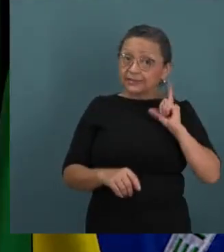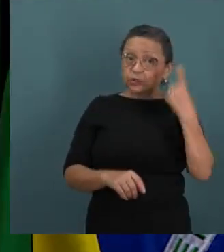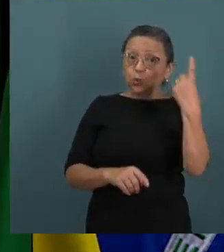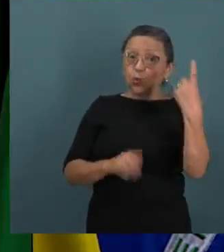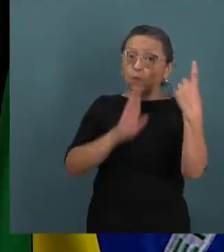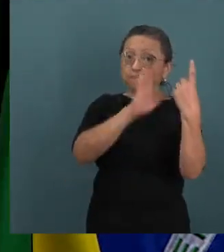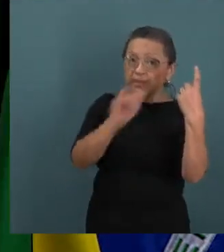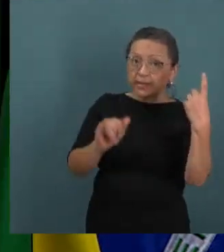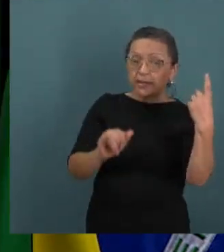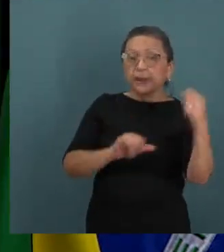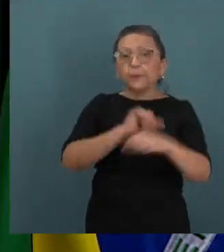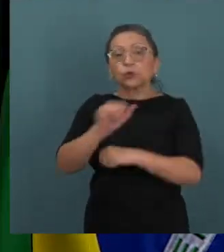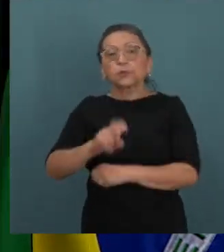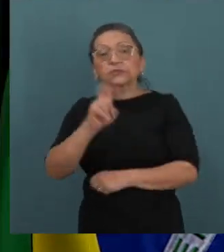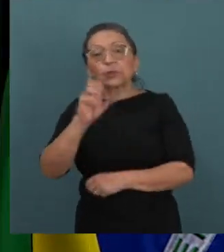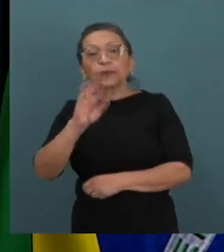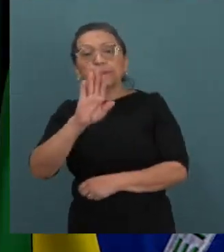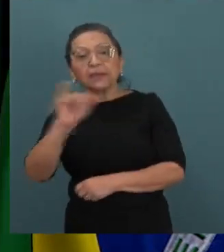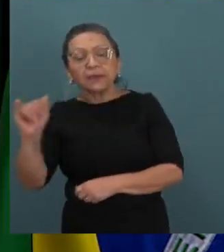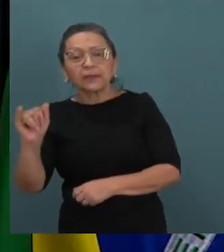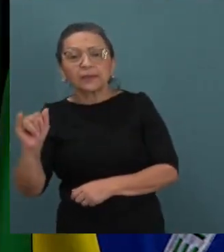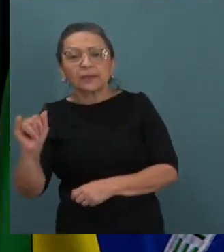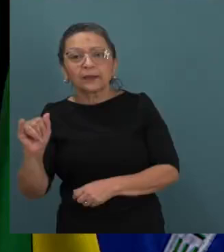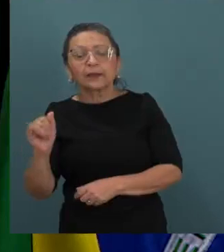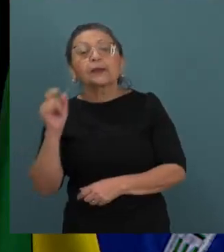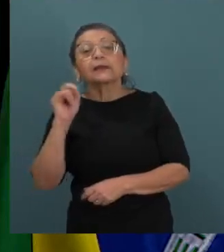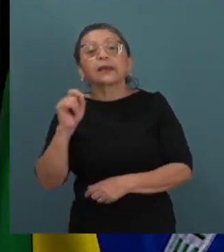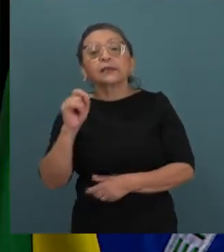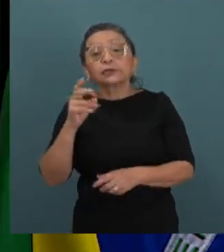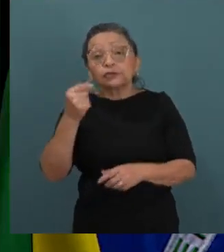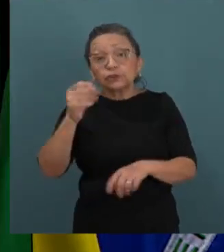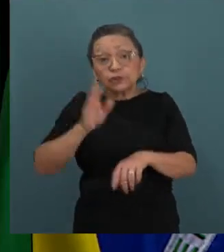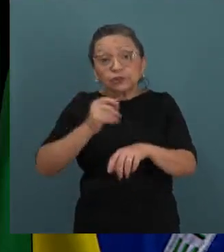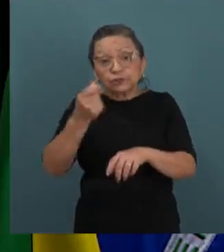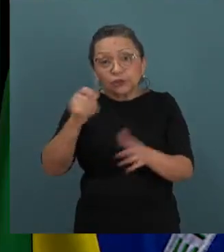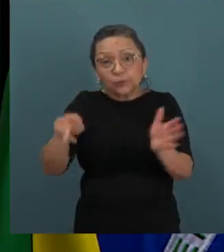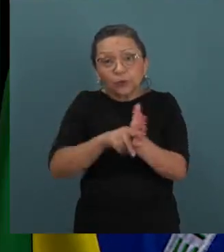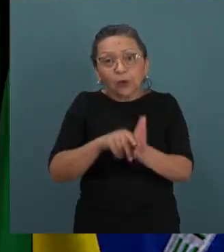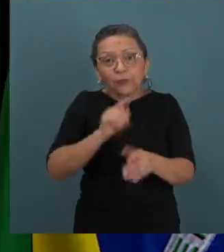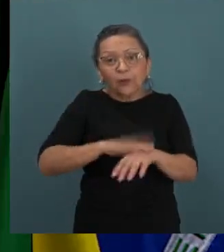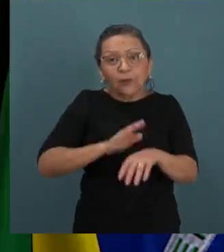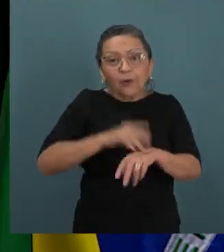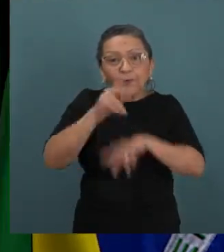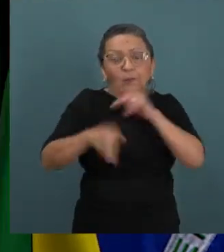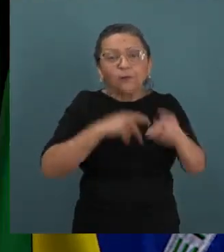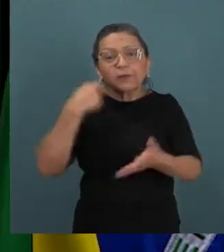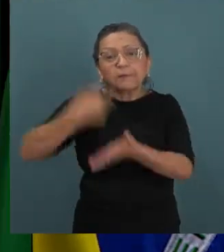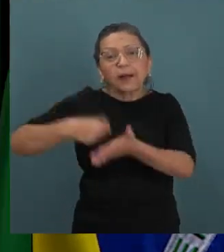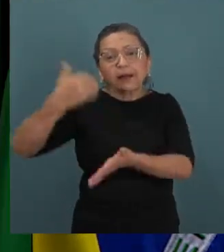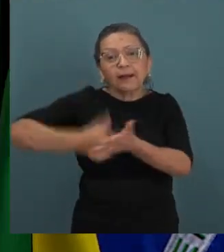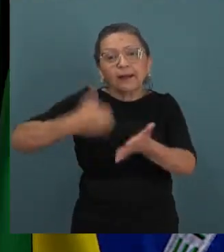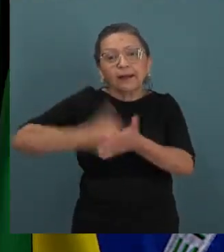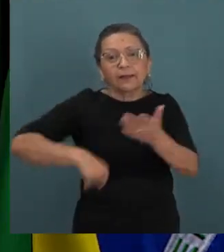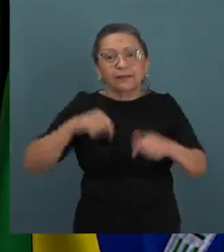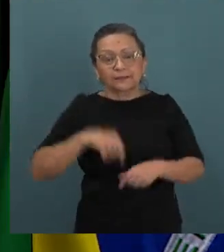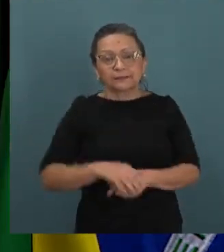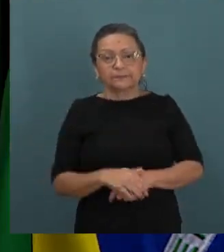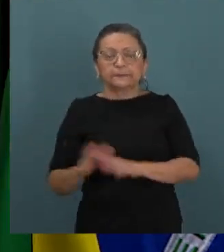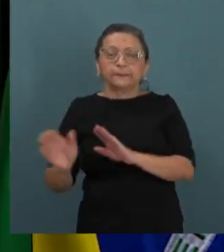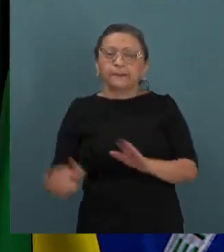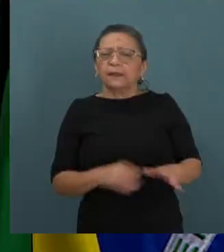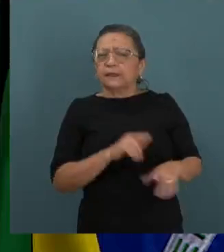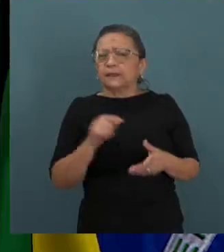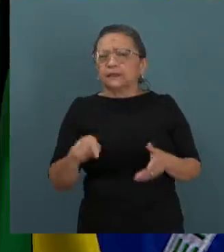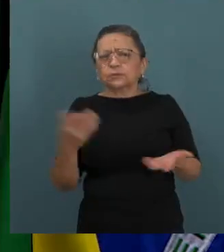foi instituído, para 50 bilhões do dinheiro seu, que paga imposto no Brasil. E isso num